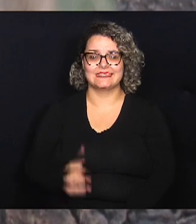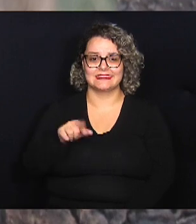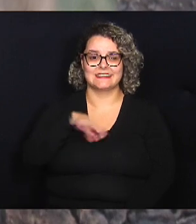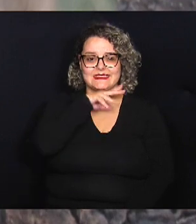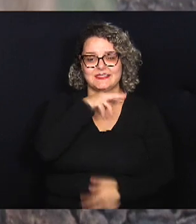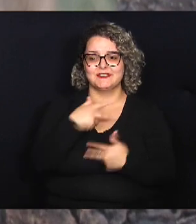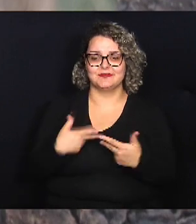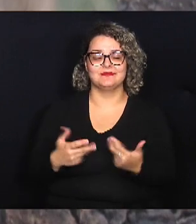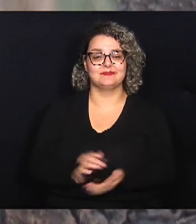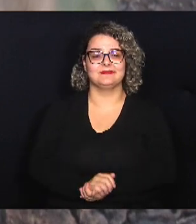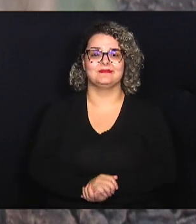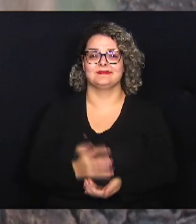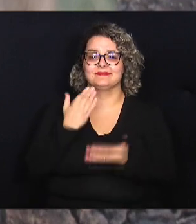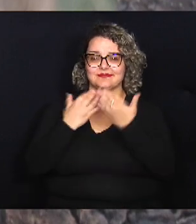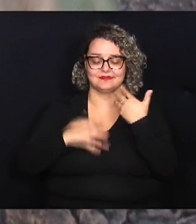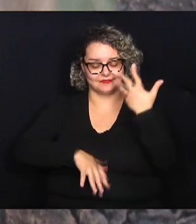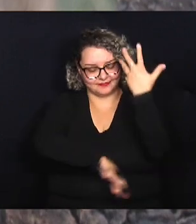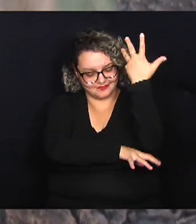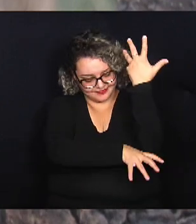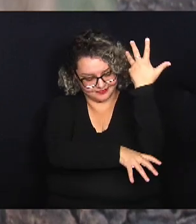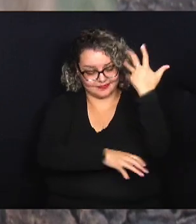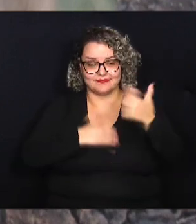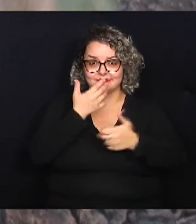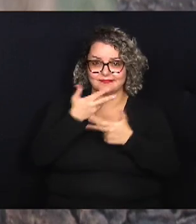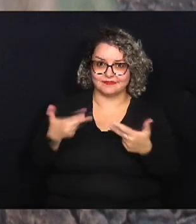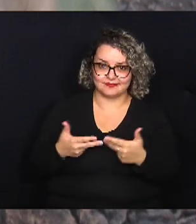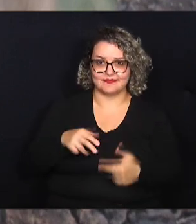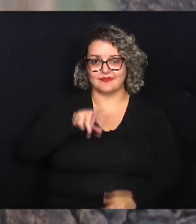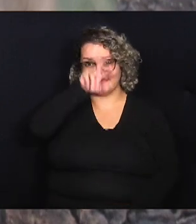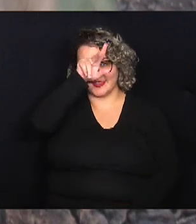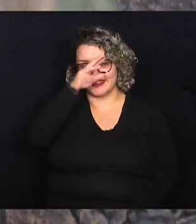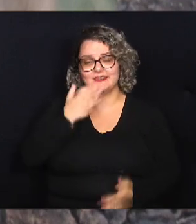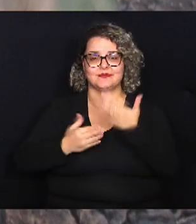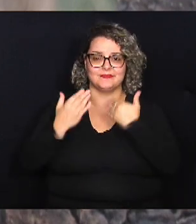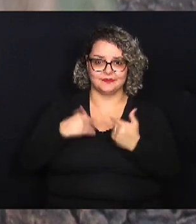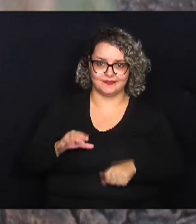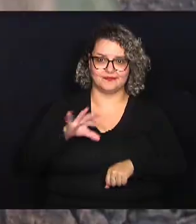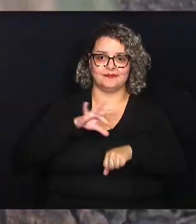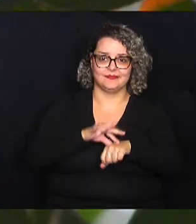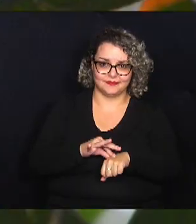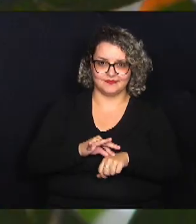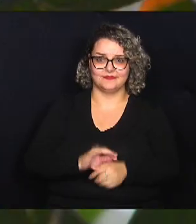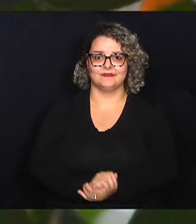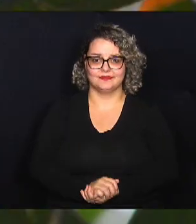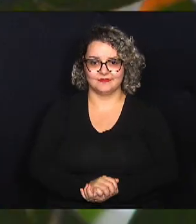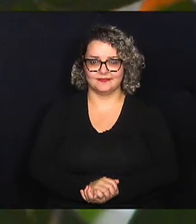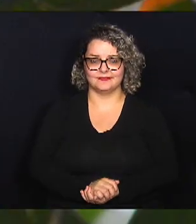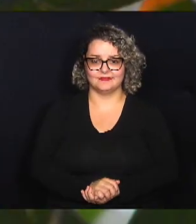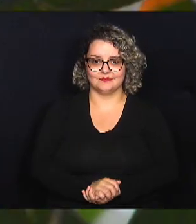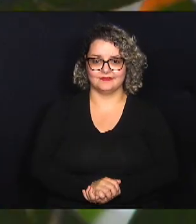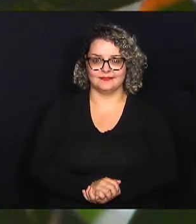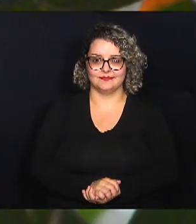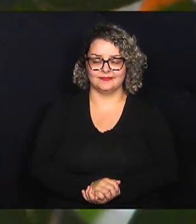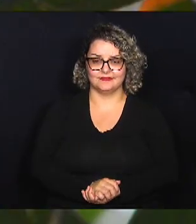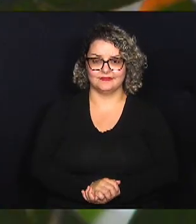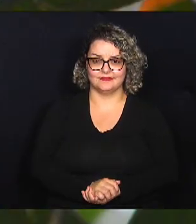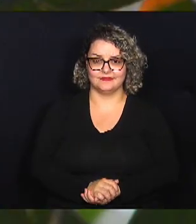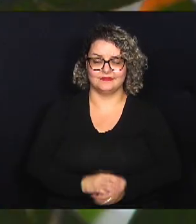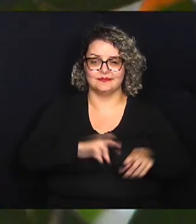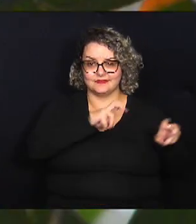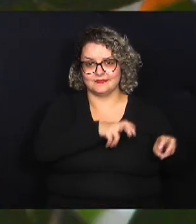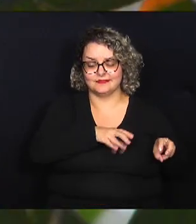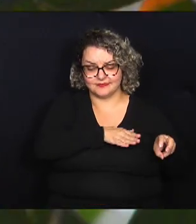come raízes, ele come frutos, ele come insetos, ele come carne. Ele pode, numa fazenda, às vezes entrar